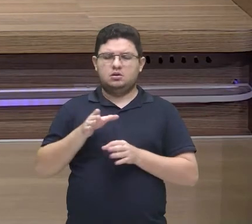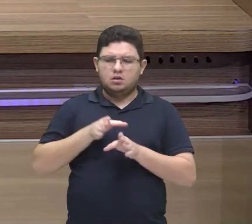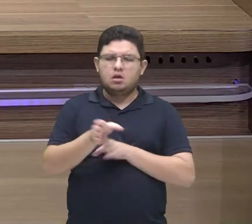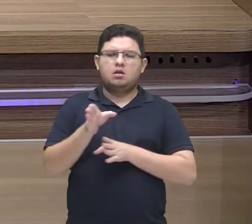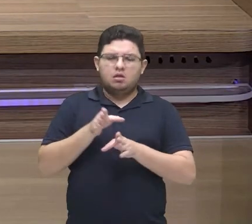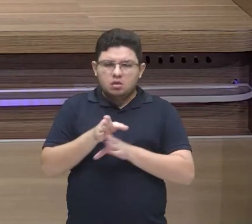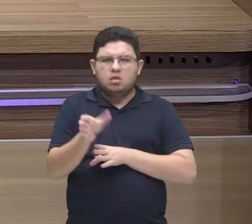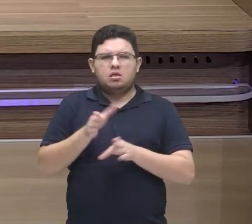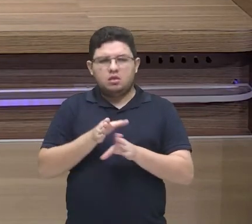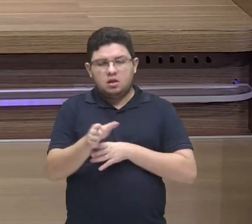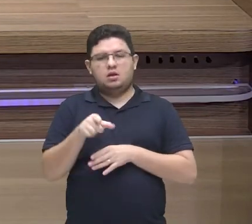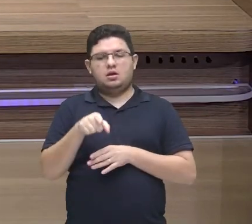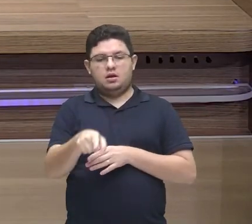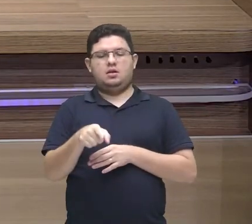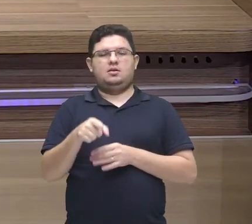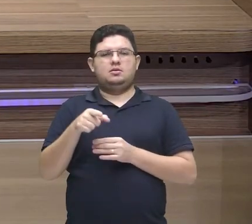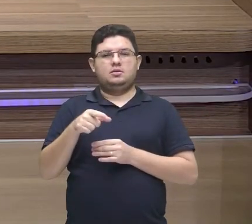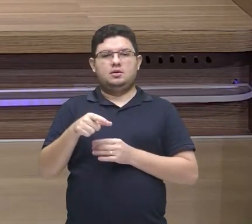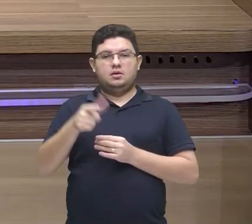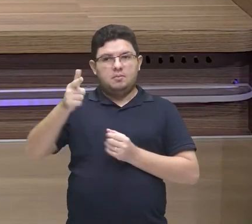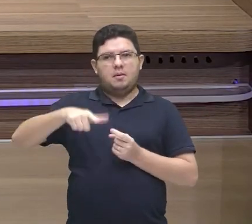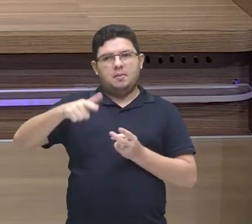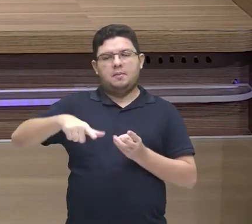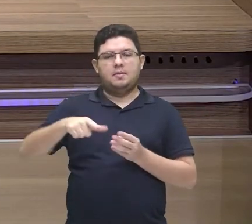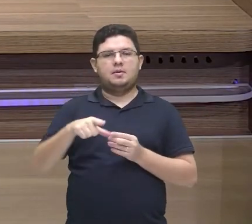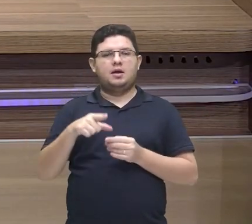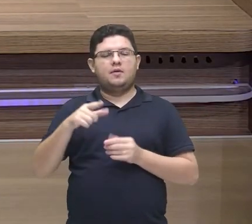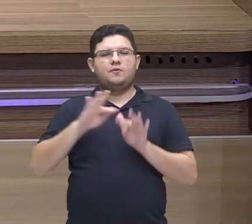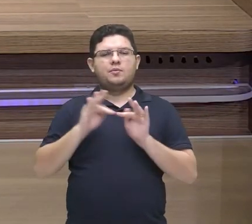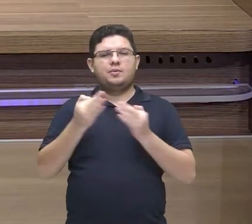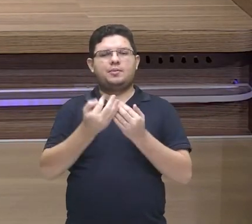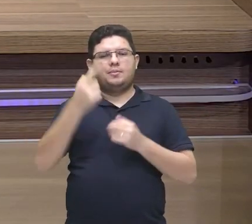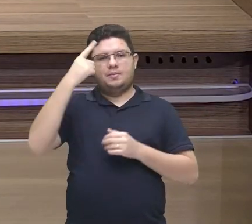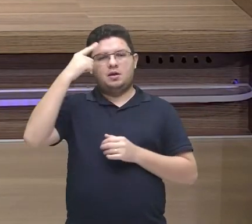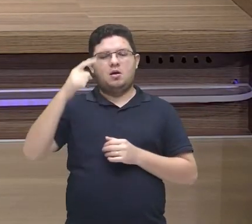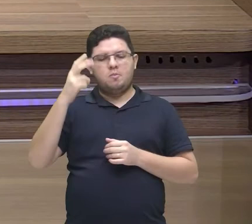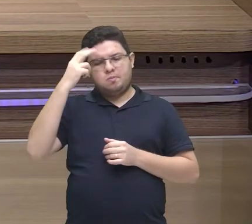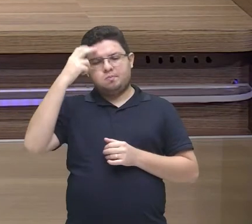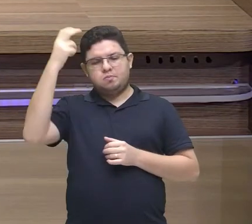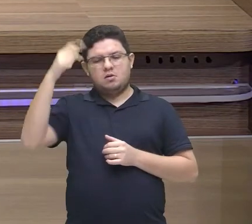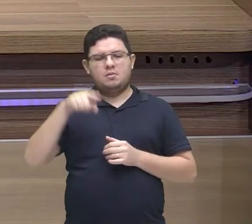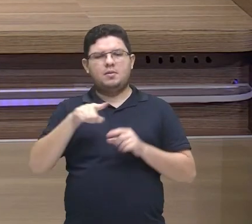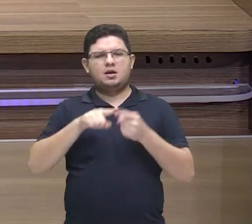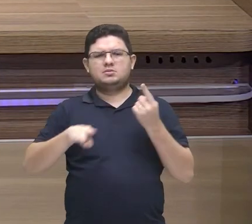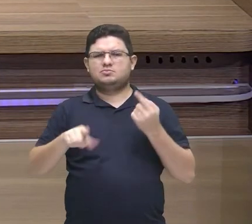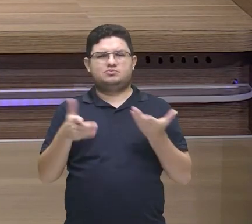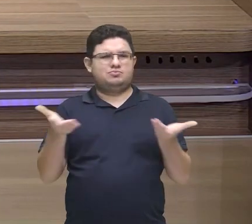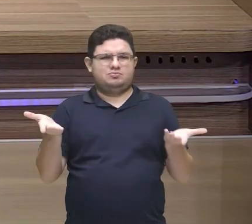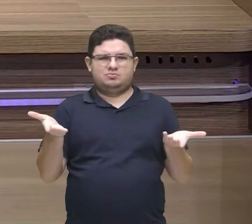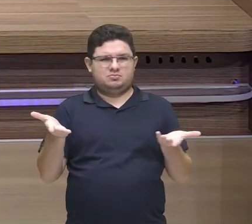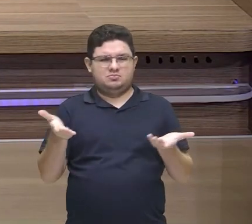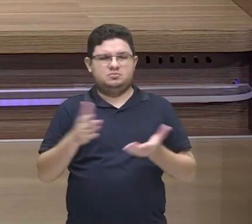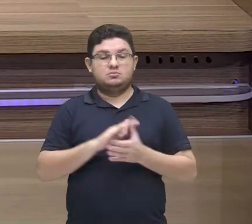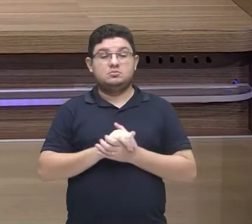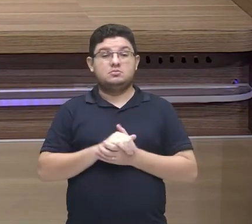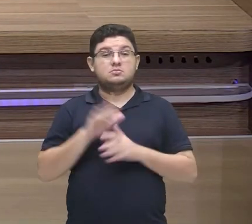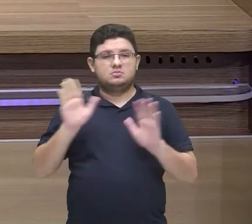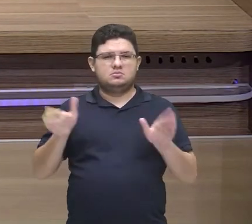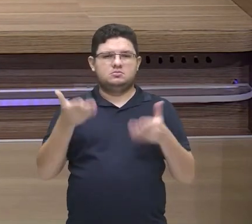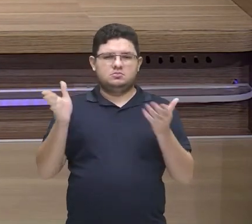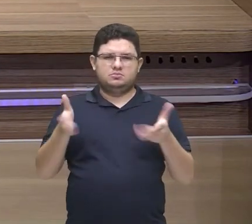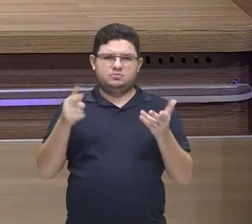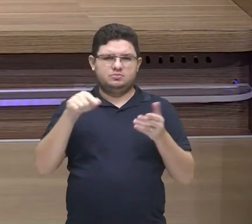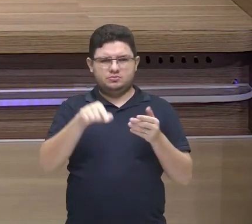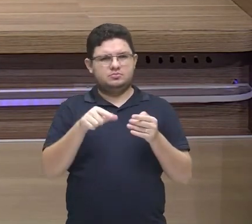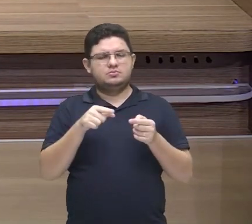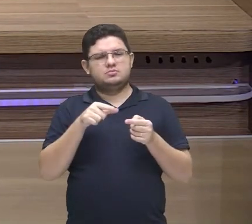satisfeita, achando que ela é inteligente, que ela é competente, que é isso. Quando na realidade não tem nada a ver. Né? Na realidade, esses são estímulos que têm que ser vistos.